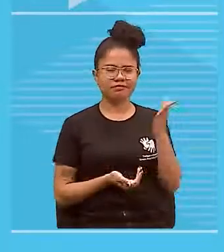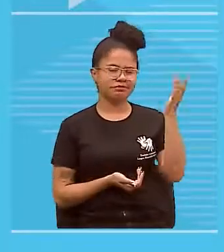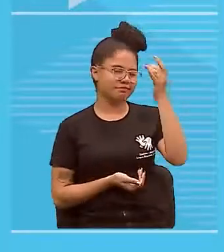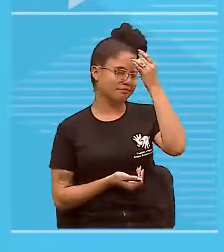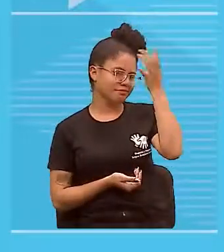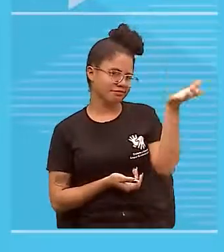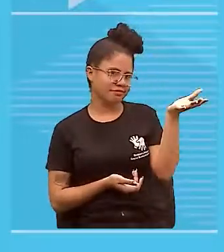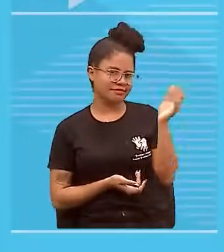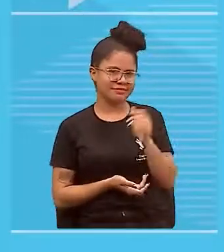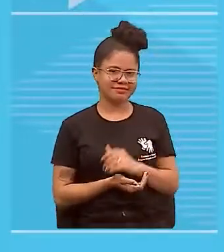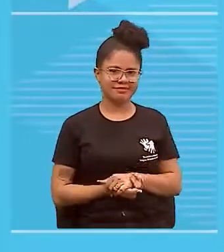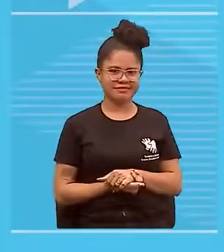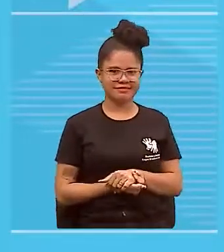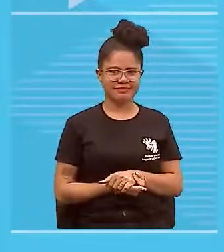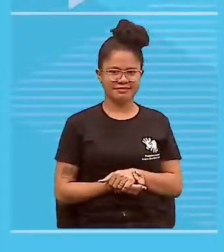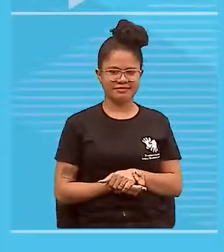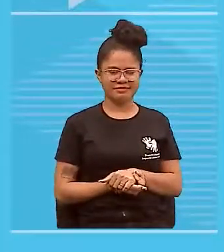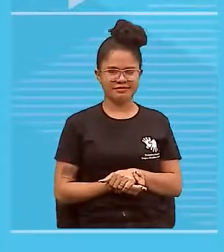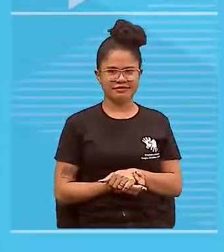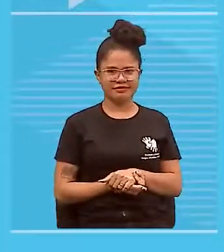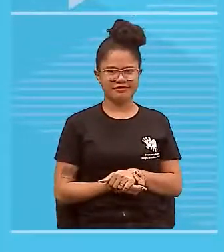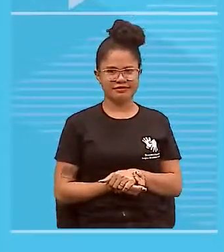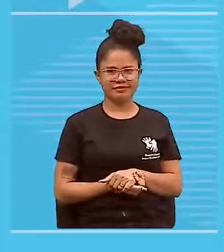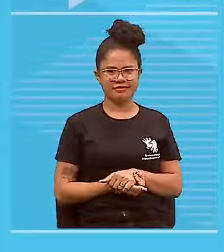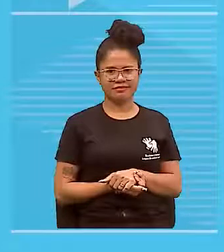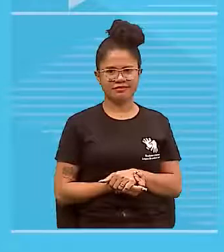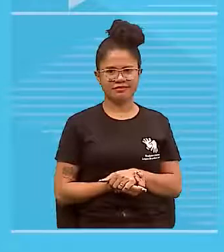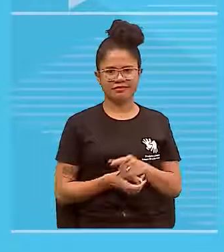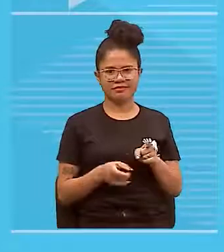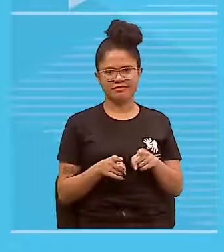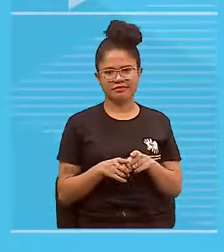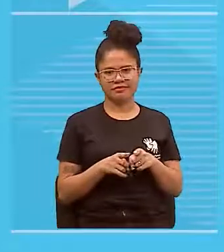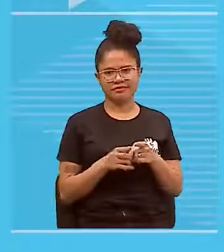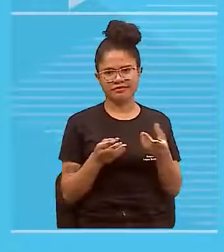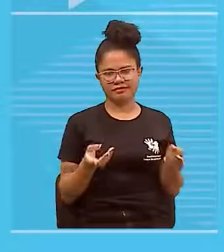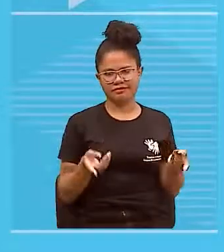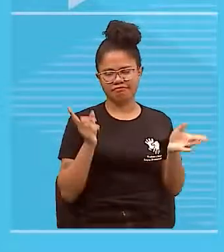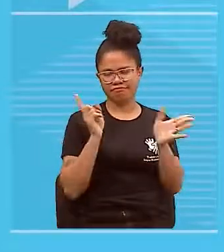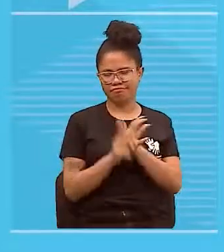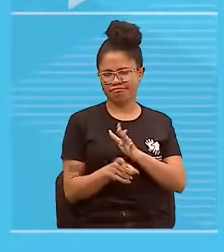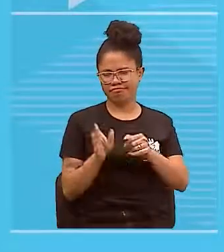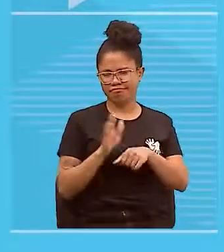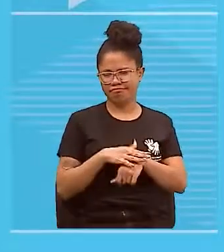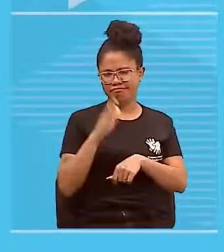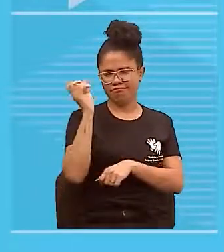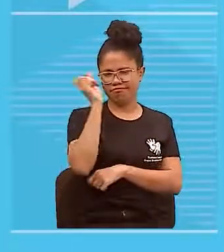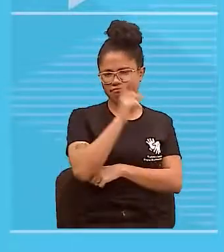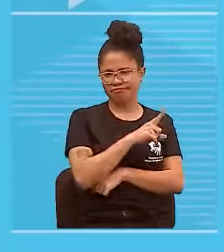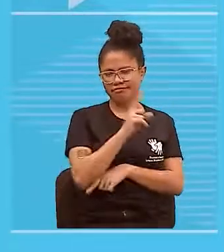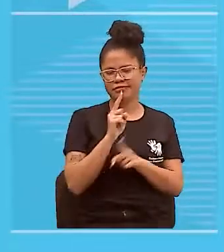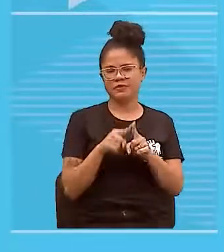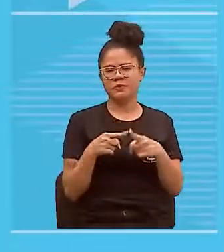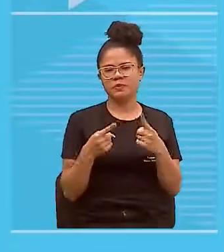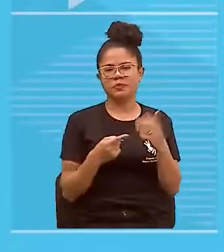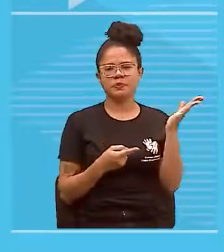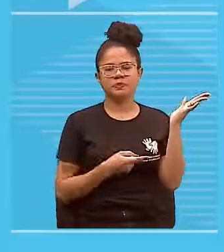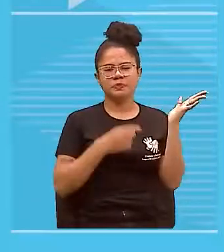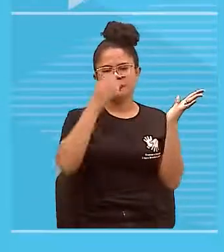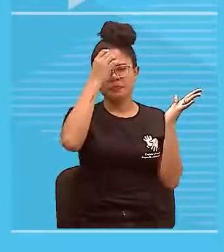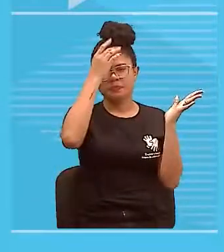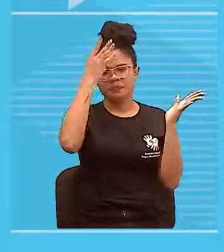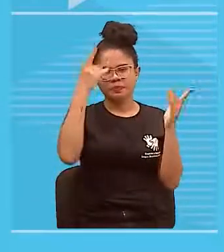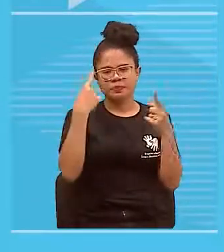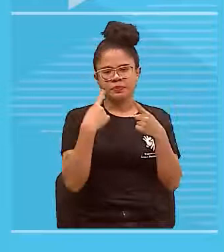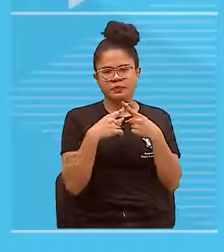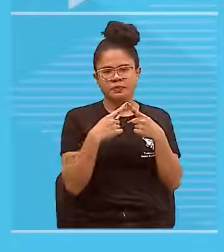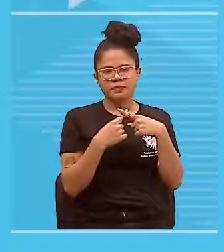né poderia até ser feito uma pergunta bem mais complicada mas aí foi dada é porque a ideia aqui